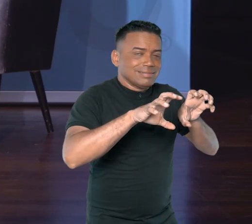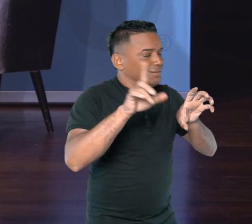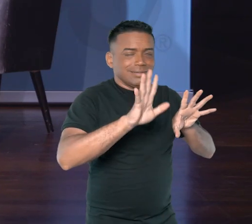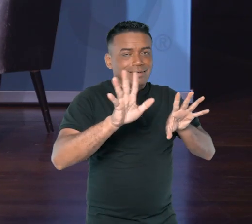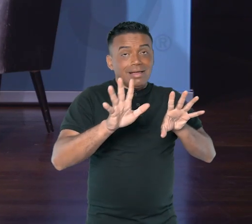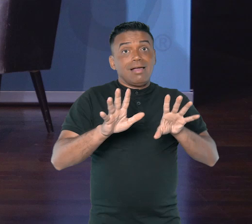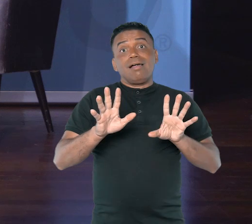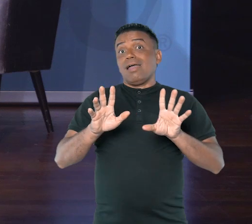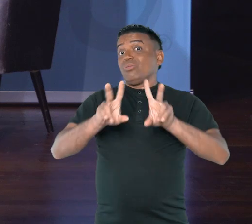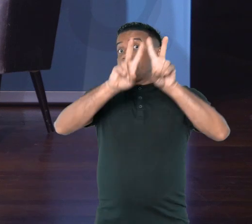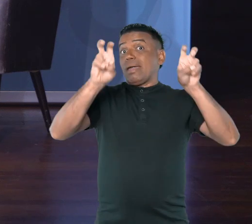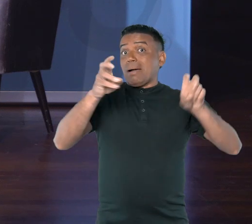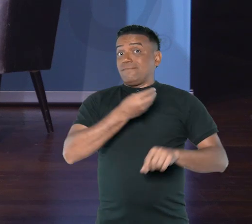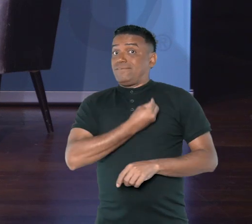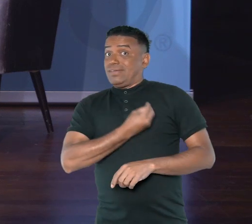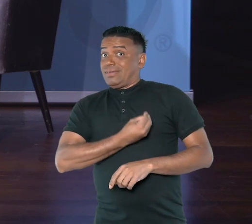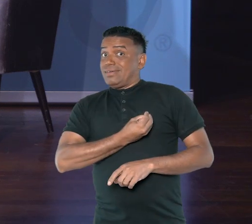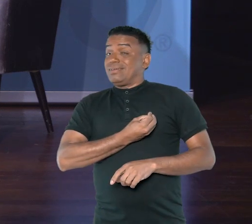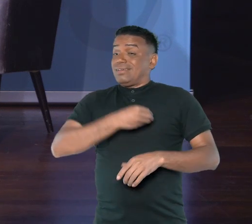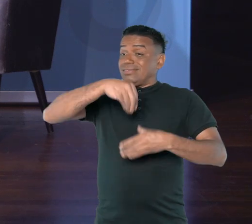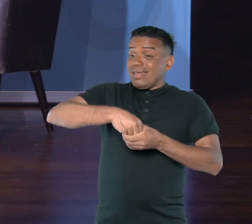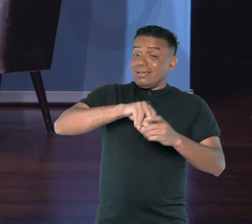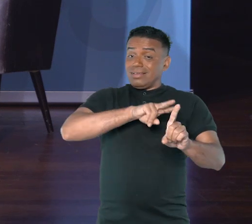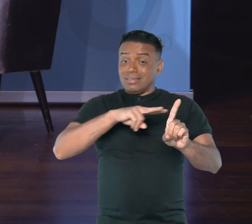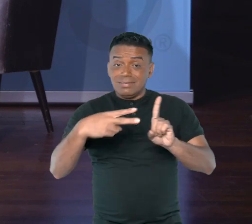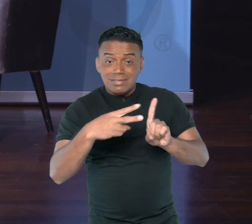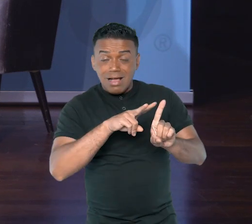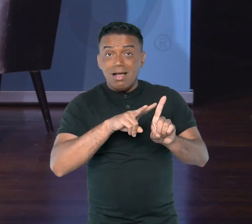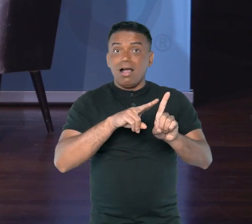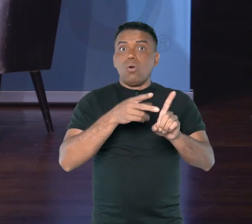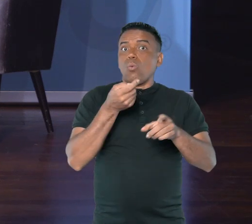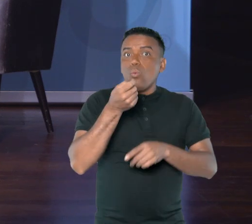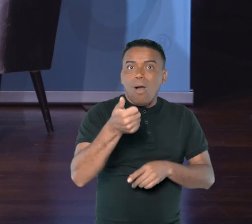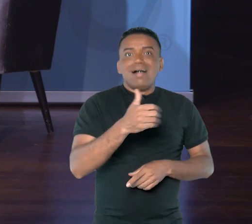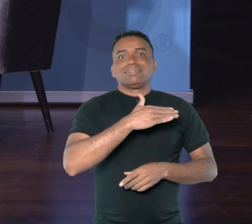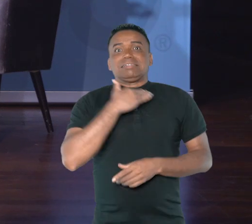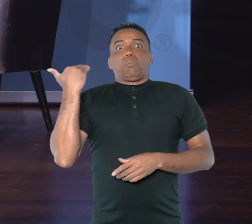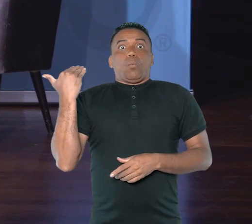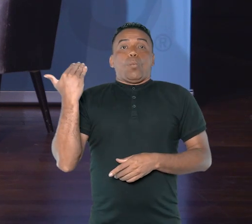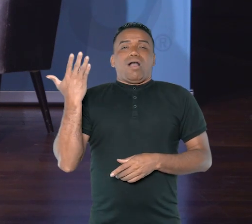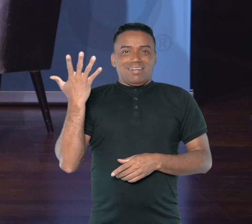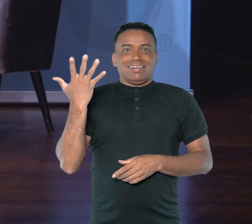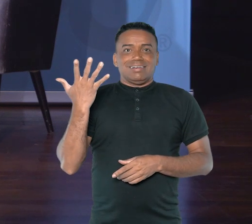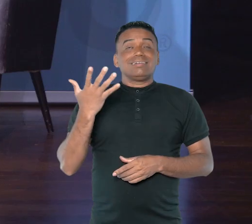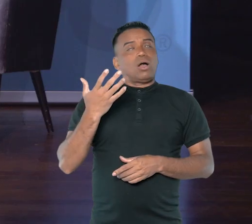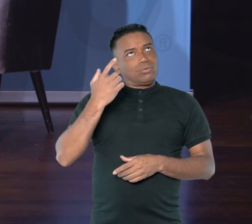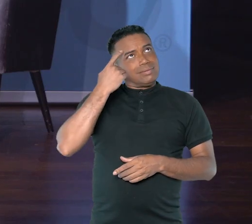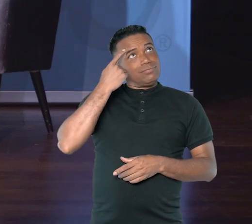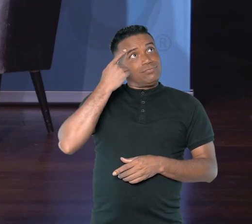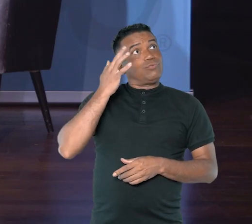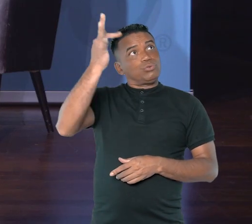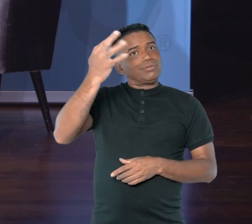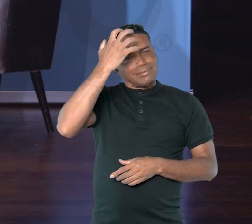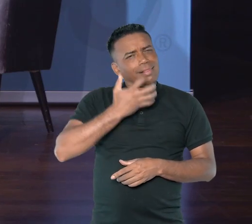dessa perspectiva da morte, não como uma ideia, como uma certeza que todos temos, mas como alguma